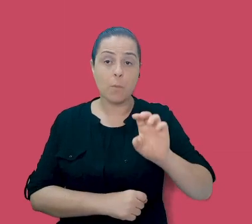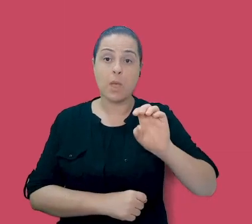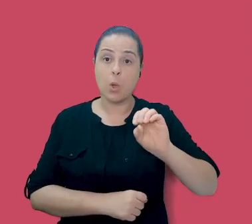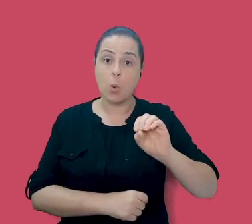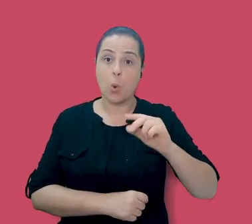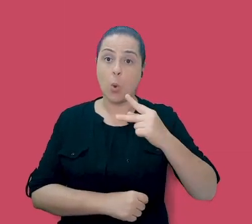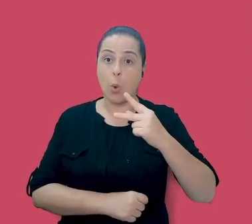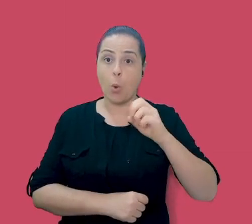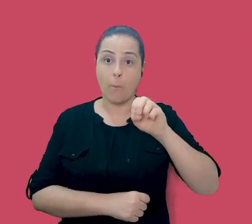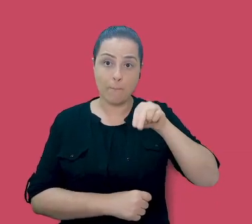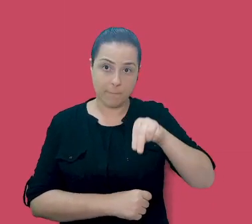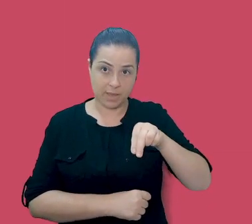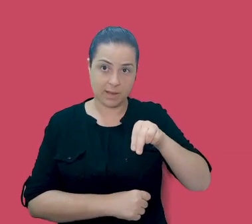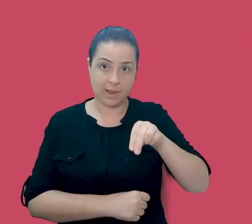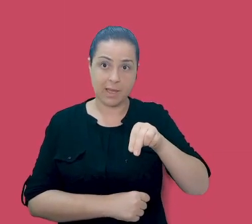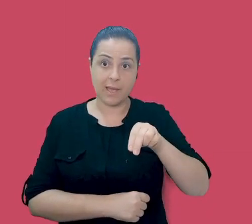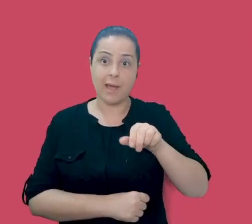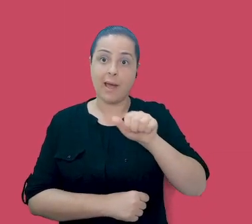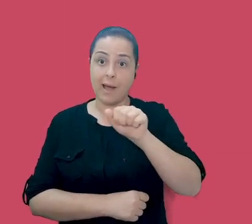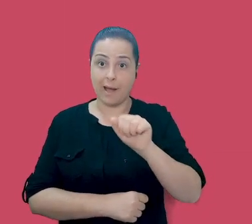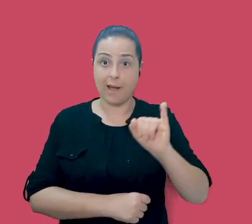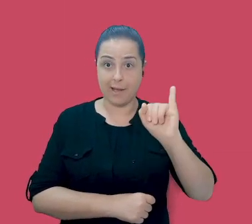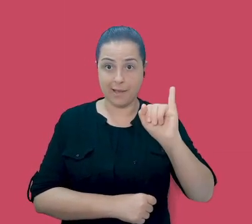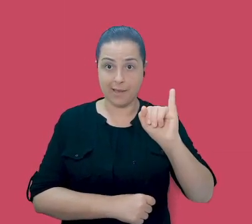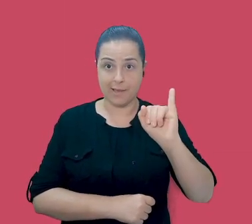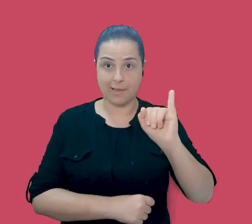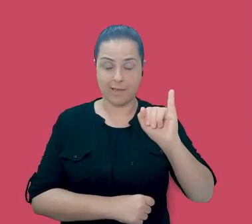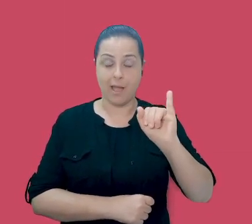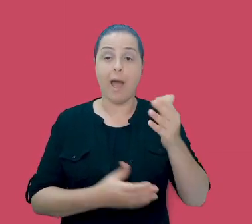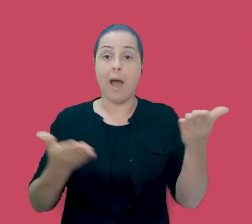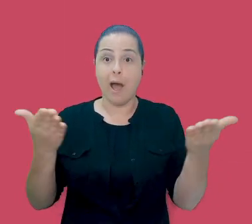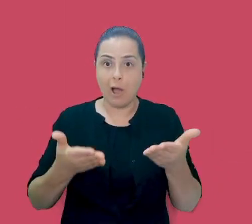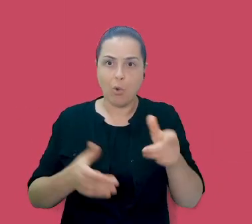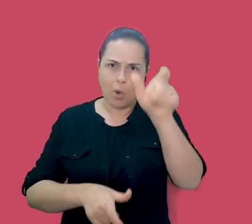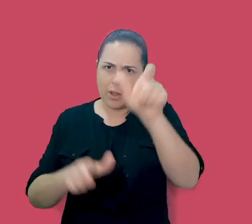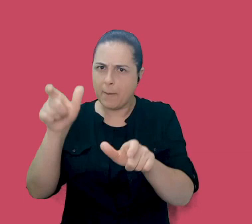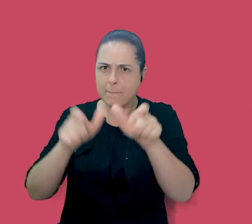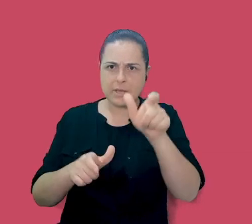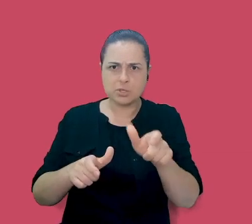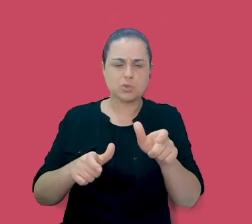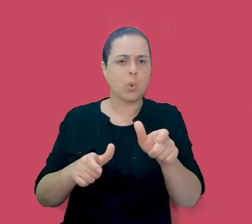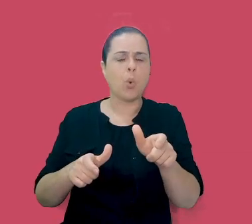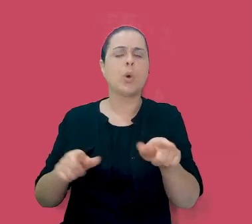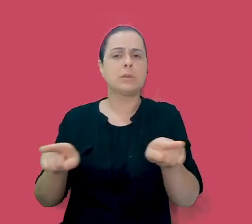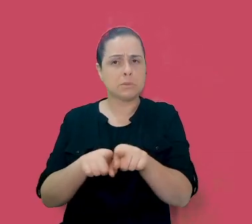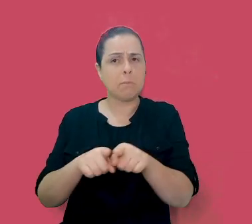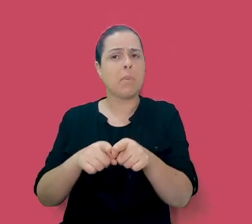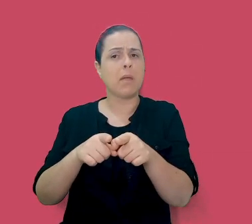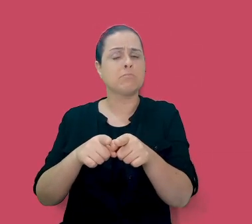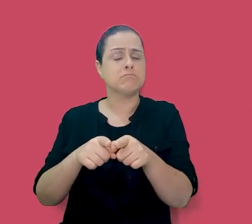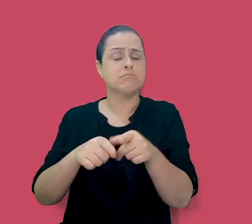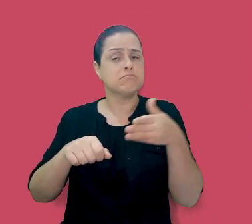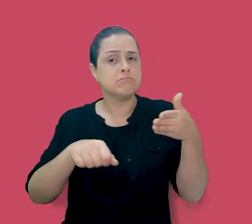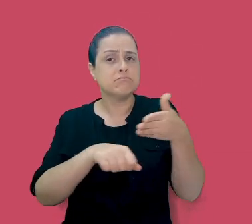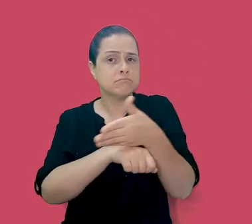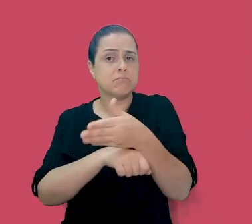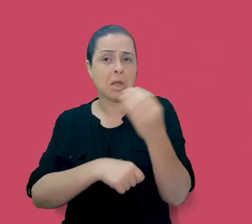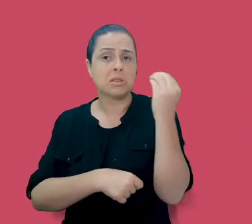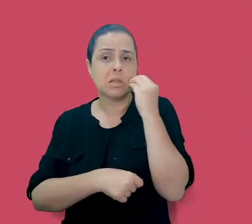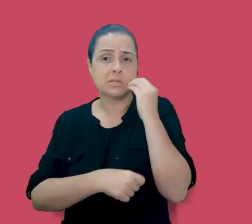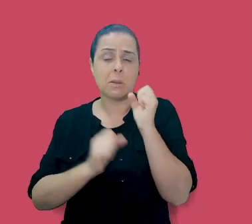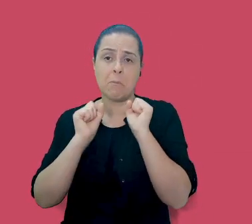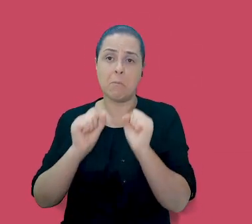6 anos, e agora abriram para o público testar ainda. E aí tem as ferramentas de inteligência artificial